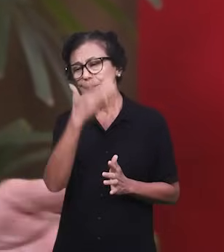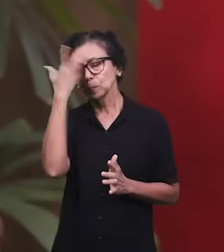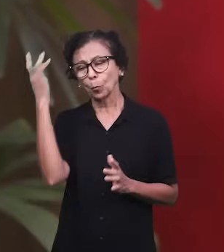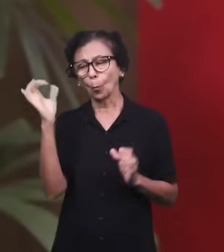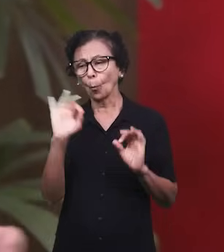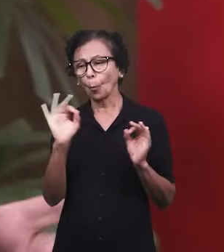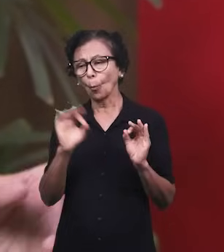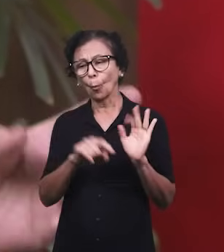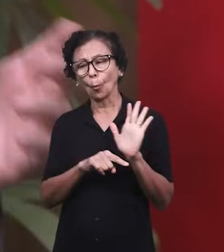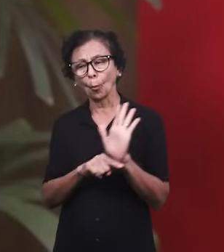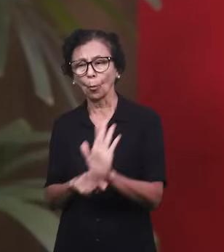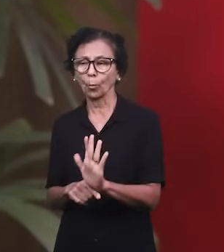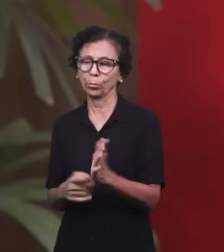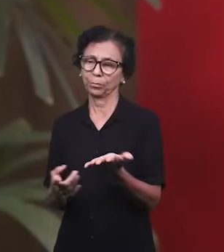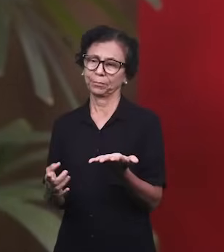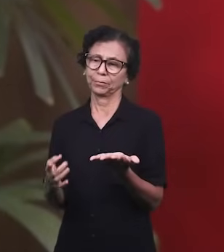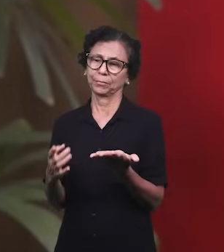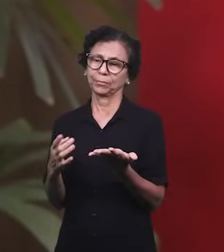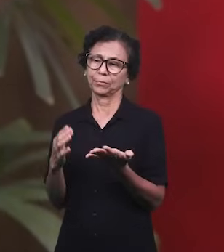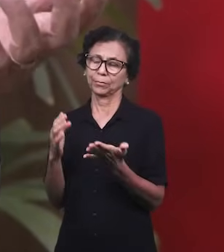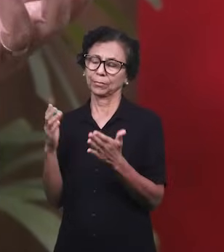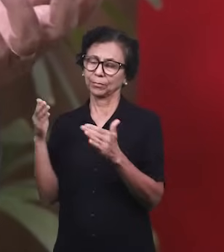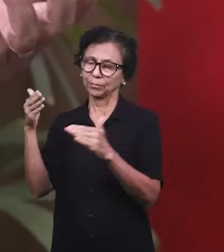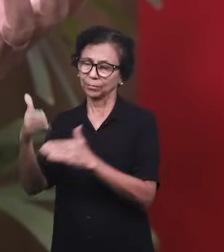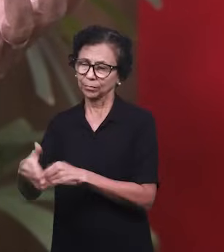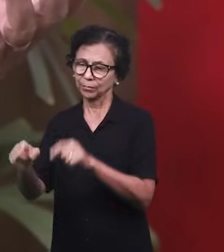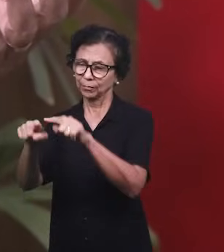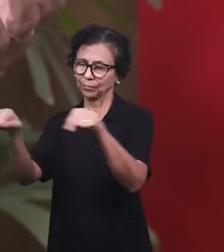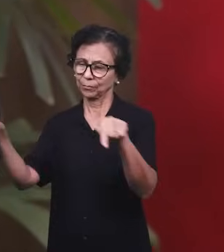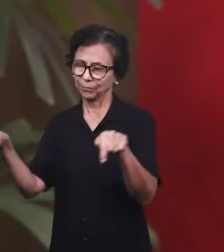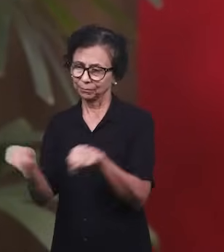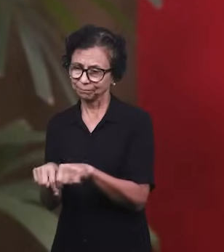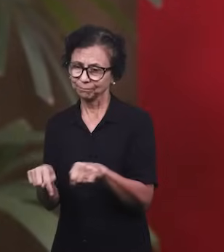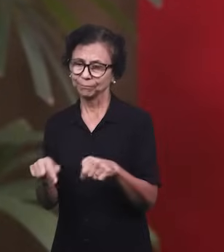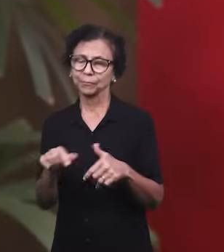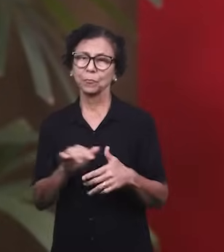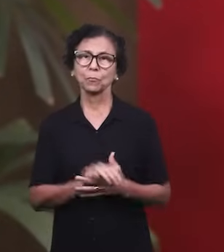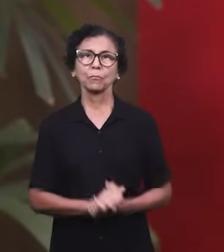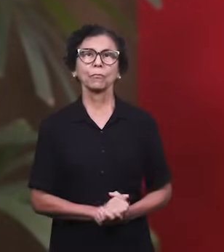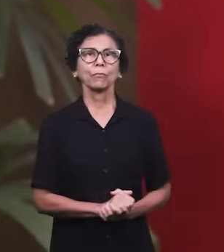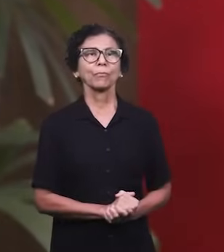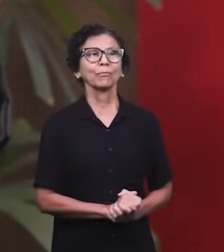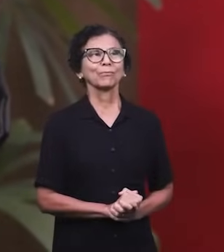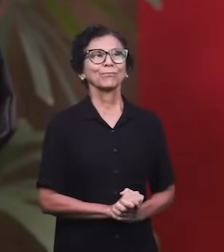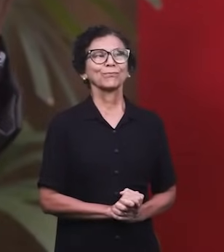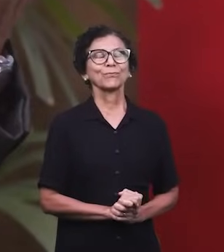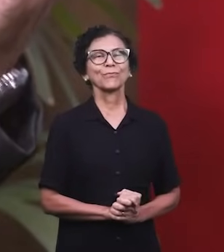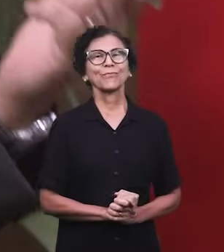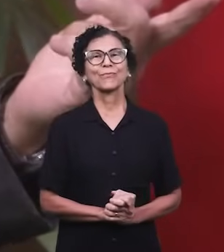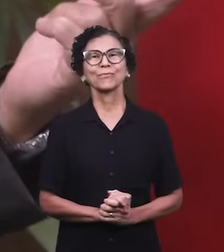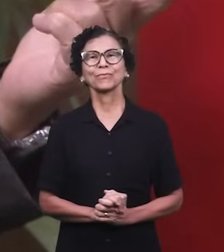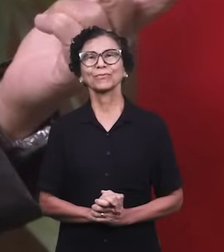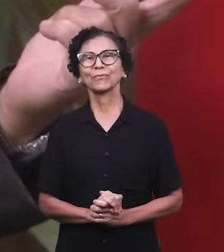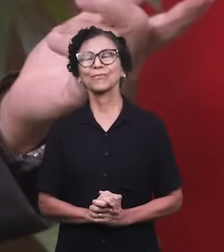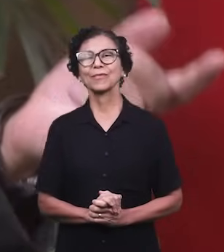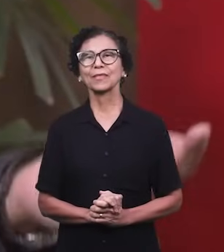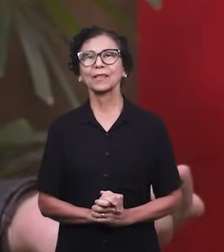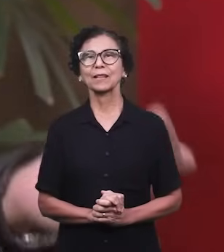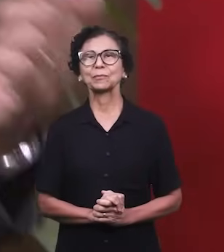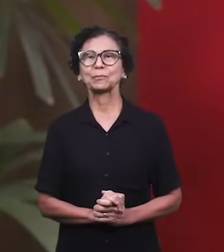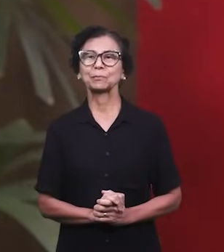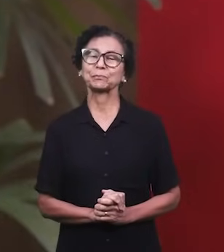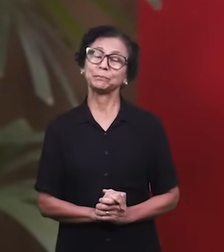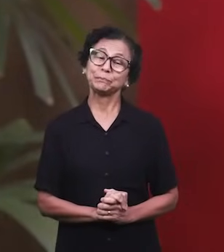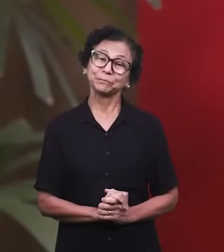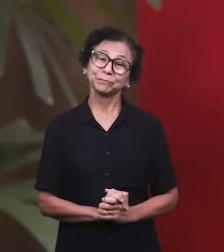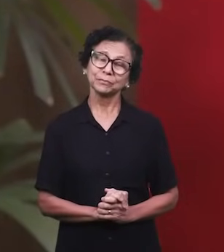Não. Mas respondendo à pergunta, né? Como esperar? A nossa esperança já é diferente. A nossa